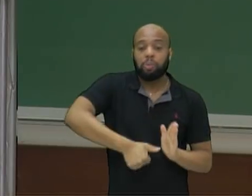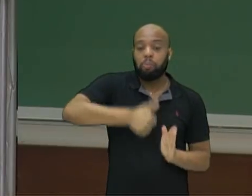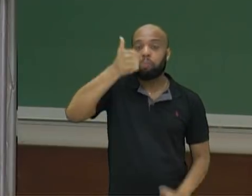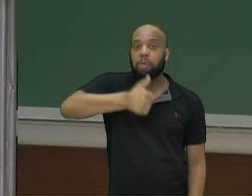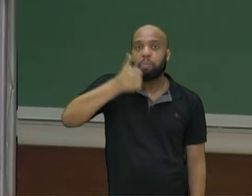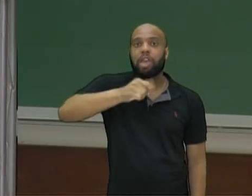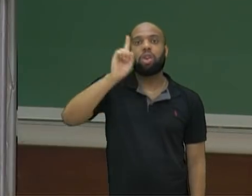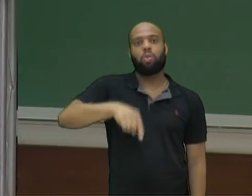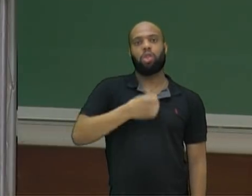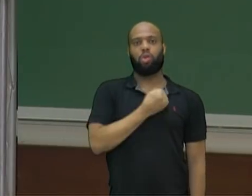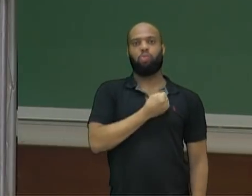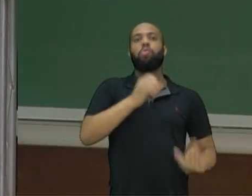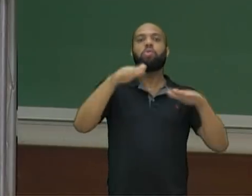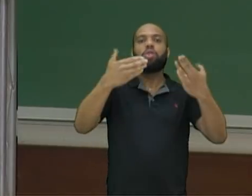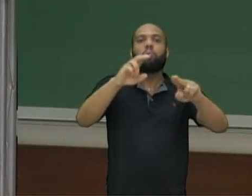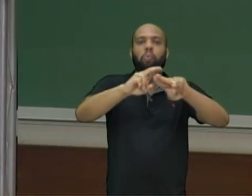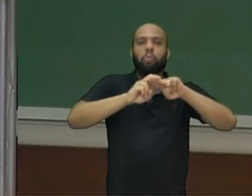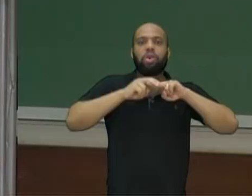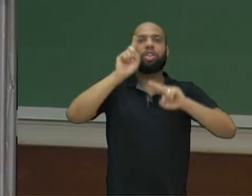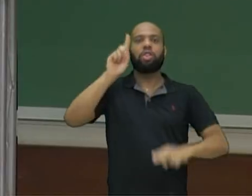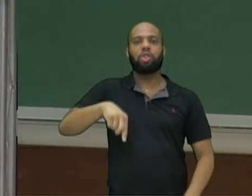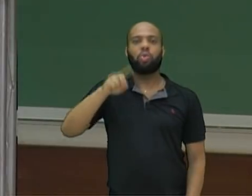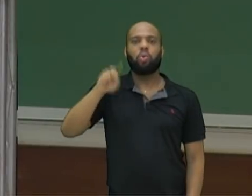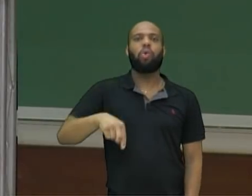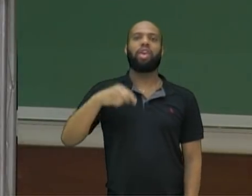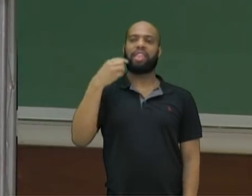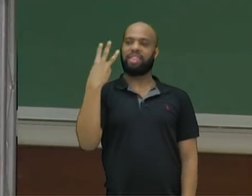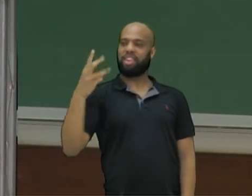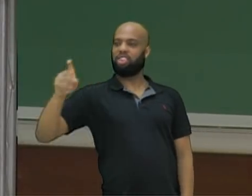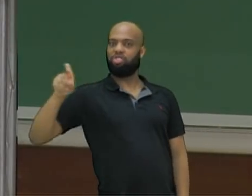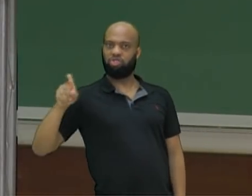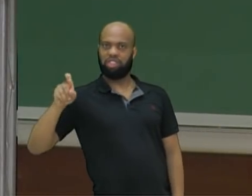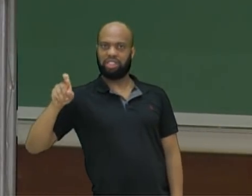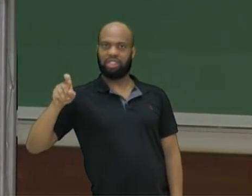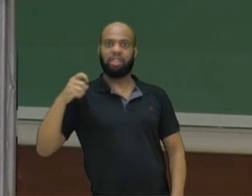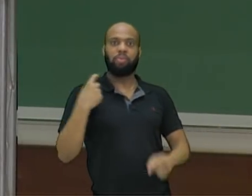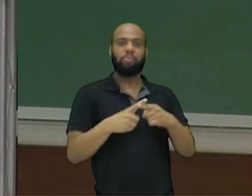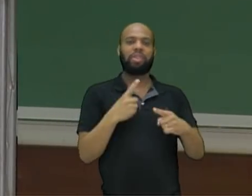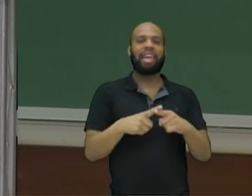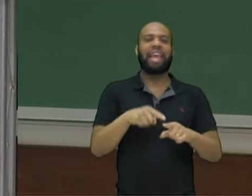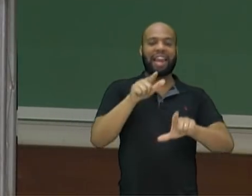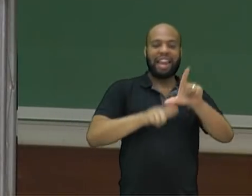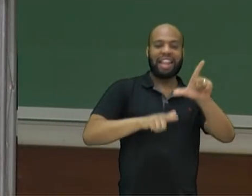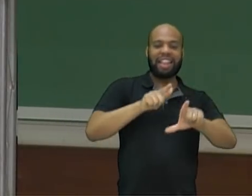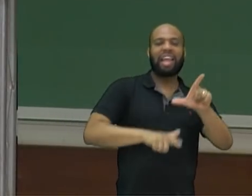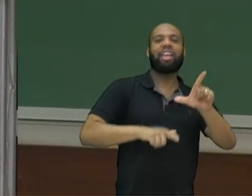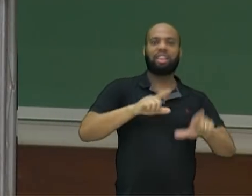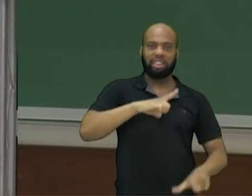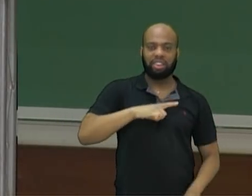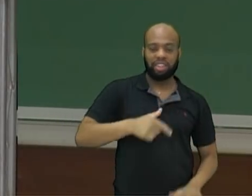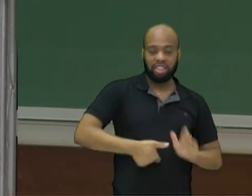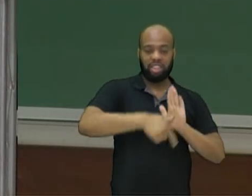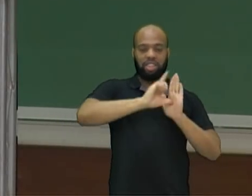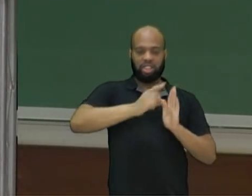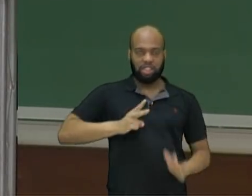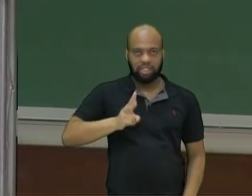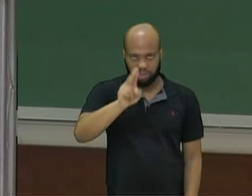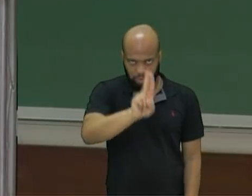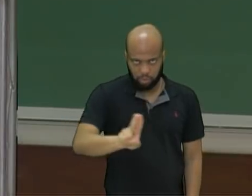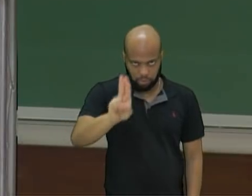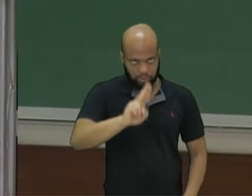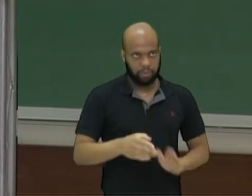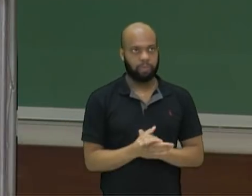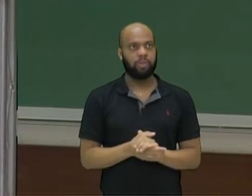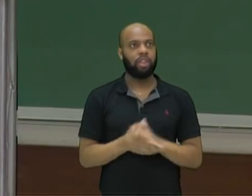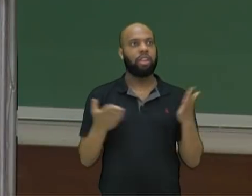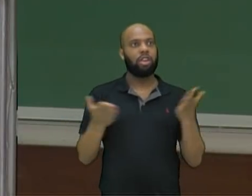na frente da parte literal. O que é a parte literal? É a parte de letra, tá bom? E aqui,